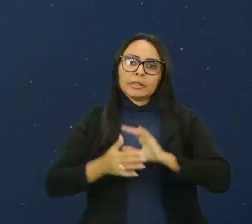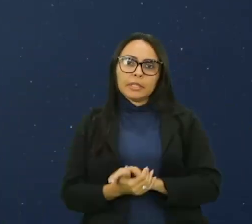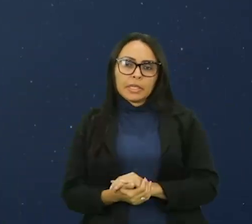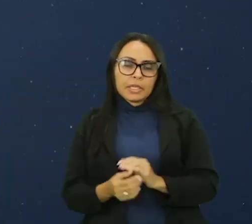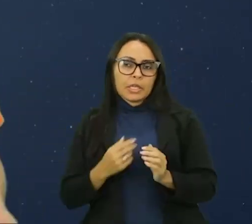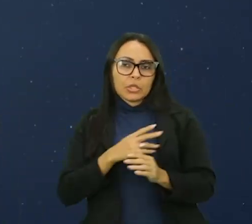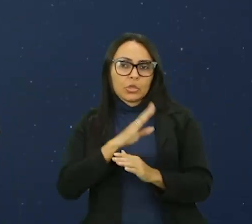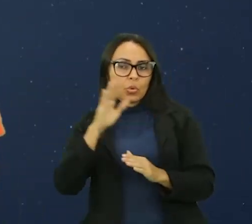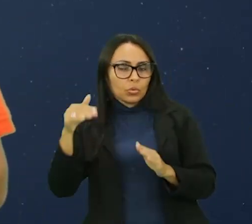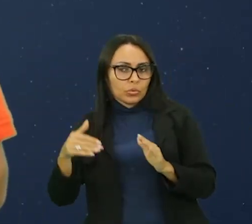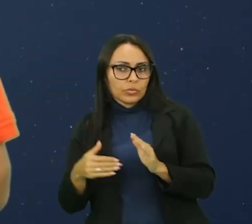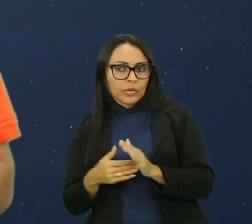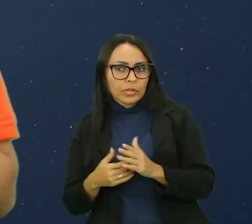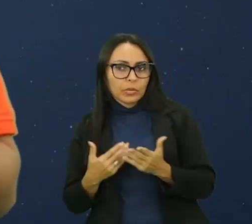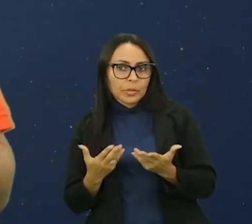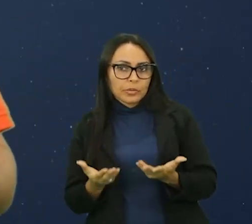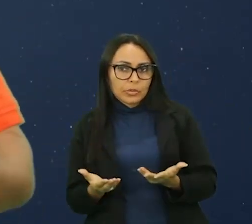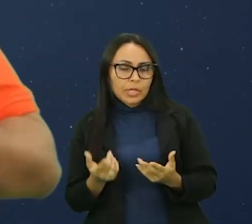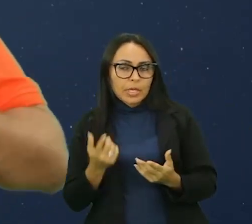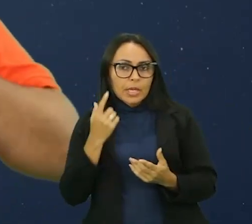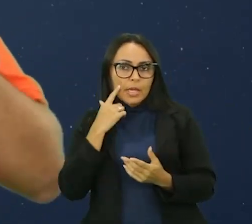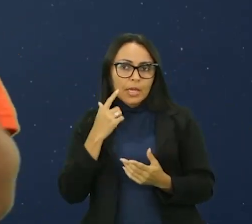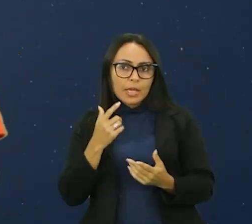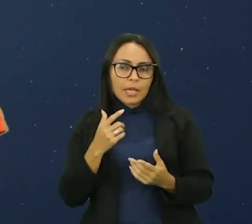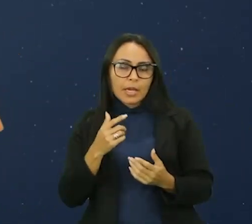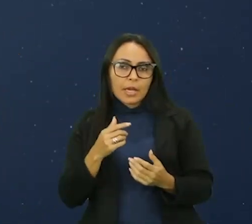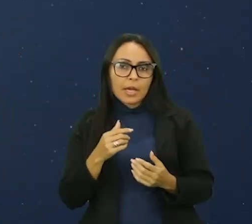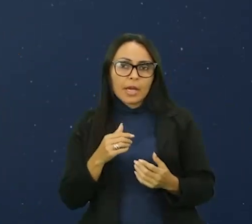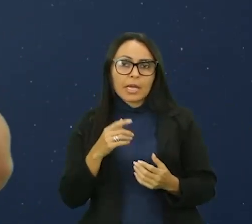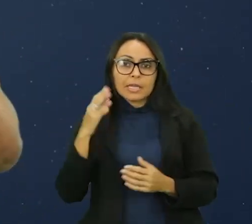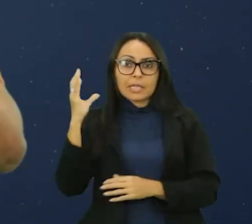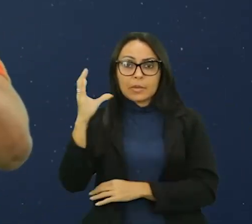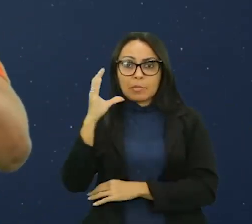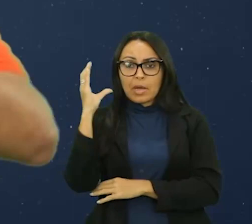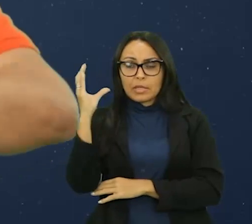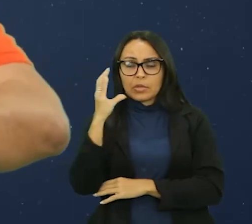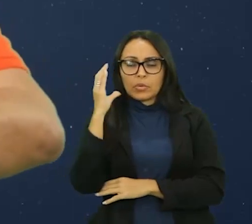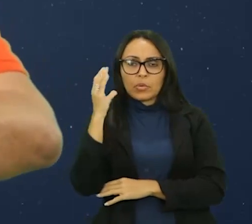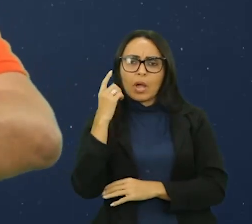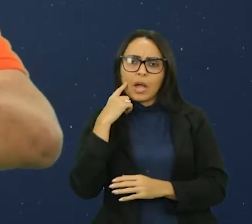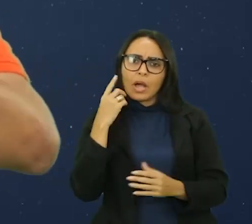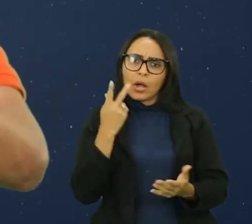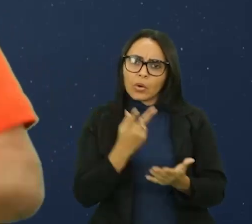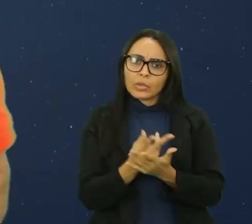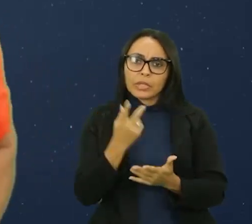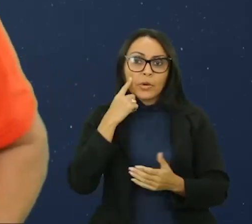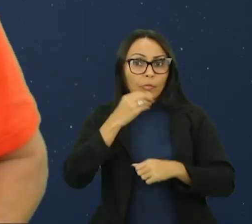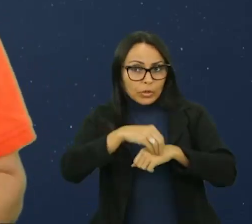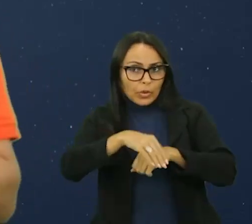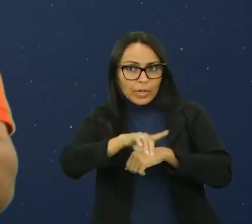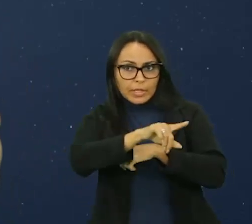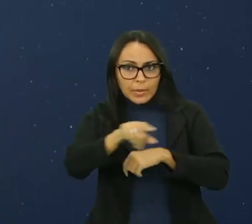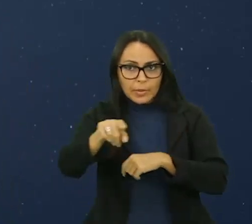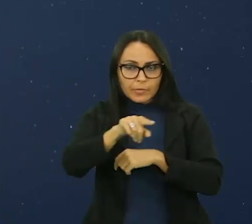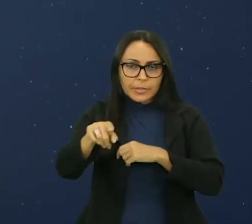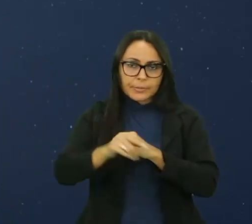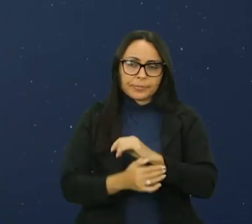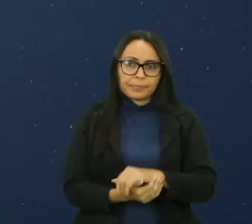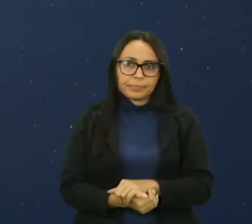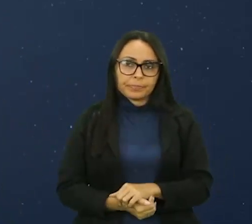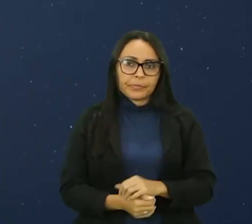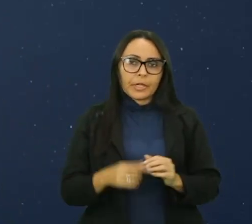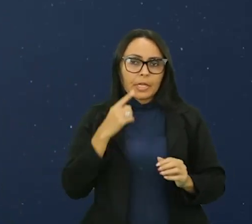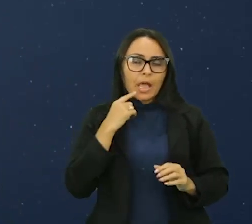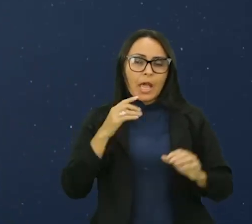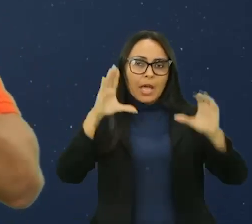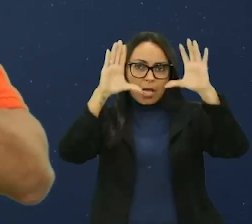esses fenômenos atmosféricos, climáticos acontecem. Inclusive eu vou dar uma dica para você aí. A atmosfera